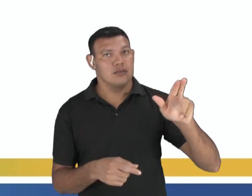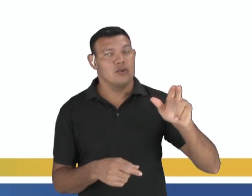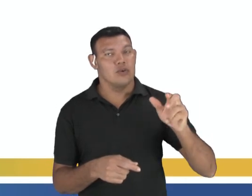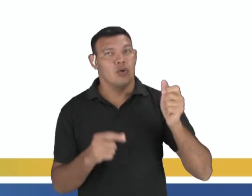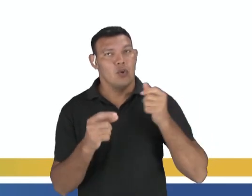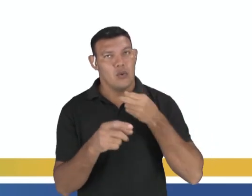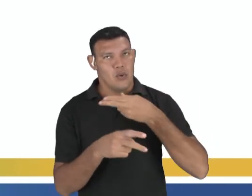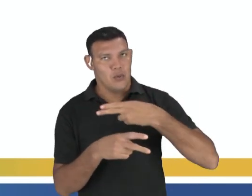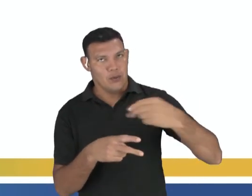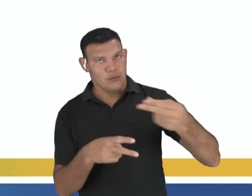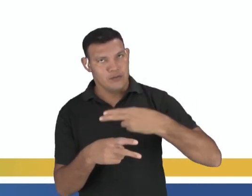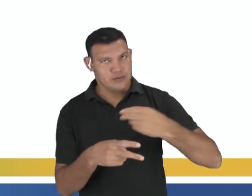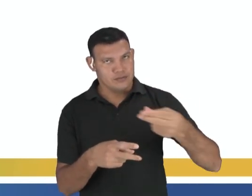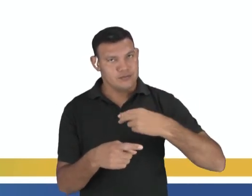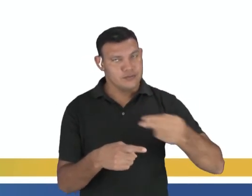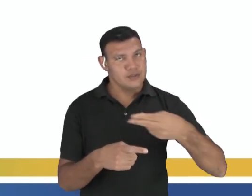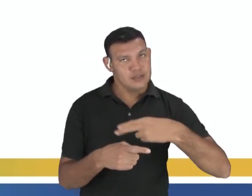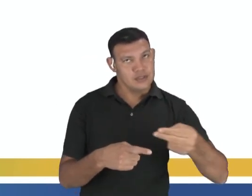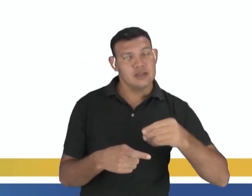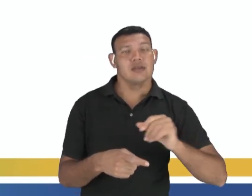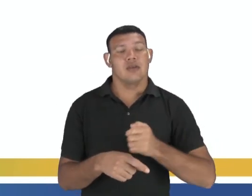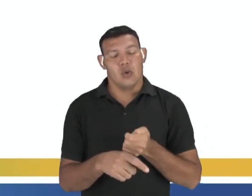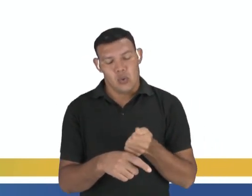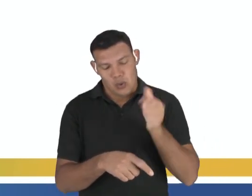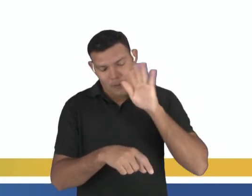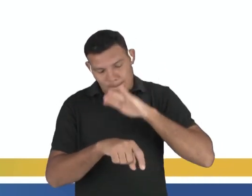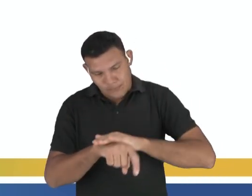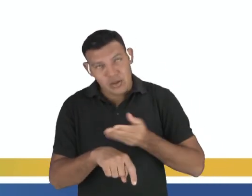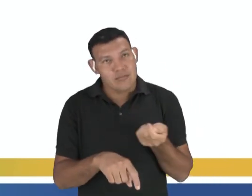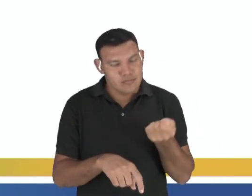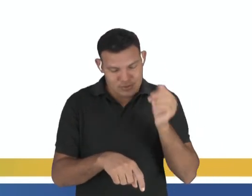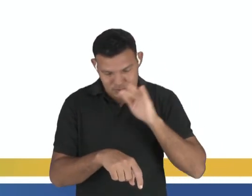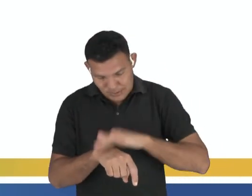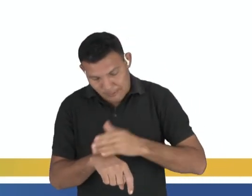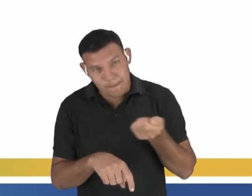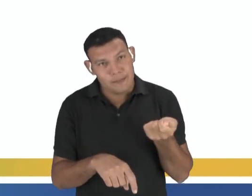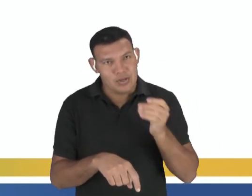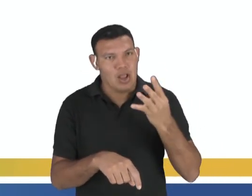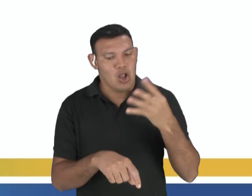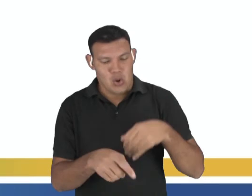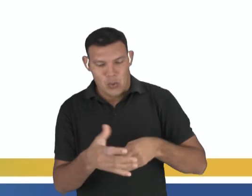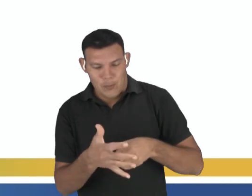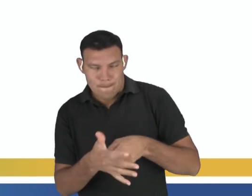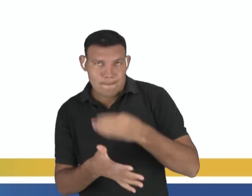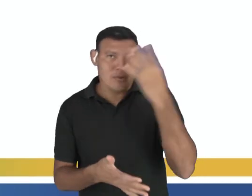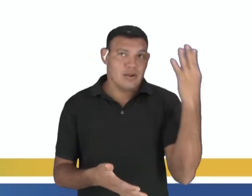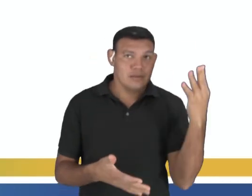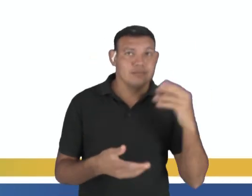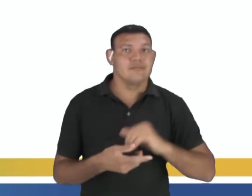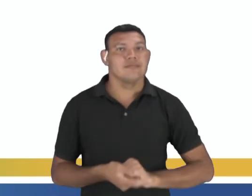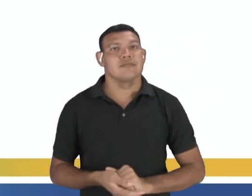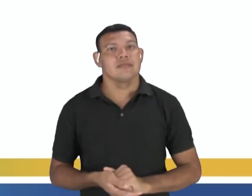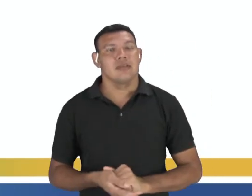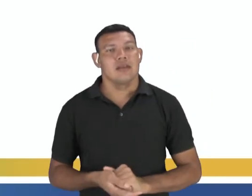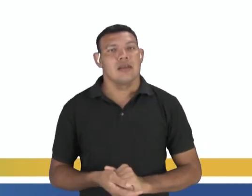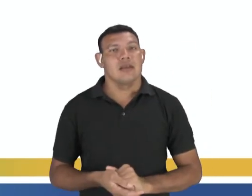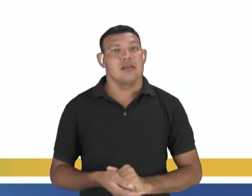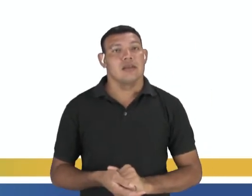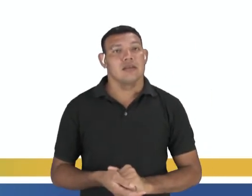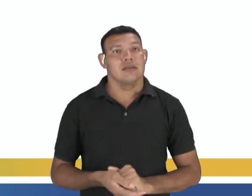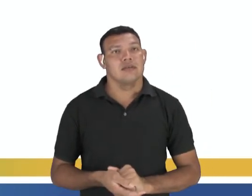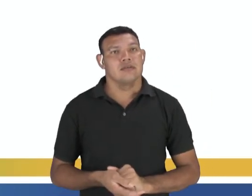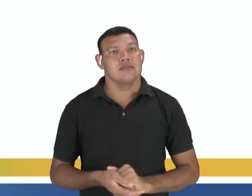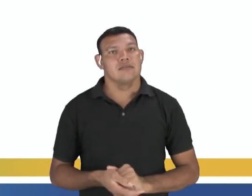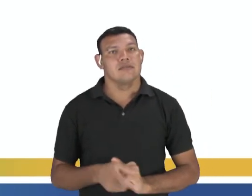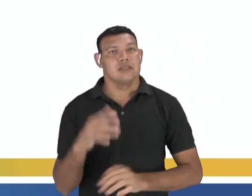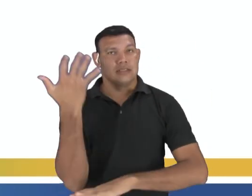certo? Que ficaram expostas para cima e daí ela vai vencer o jogo. Então repare que nessa árvore aí,